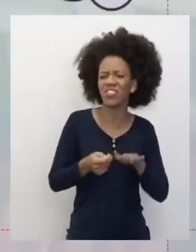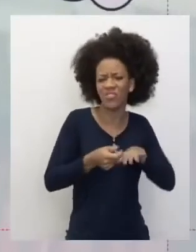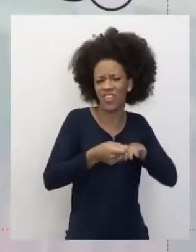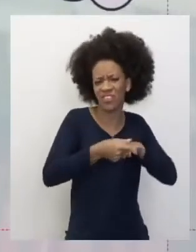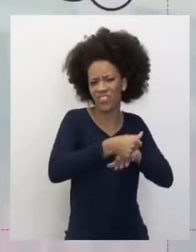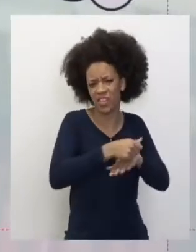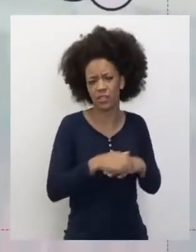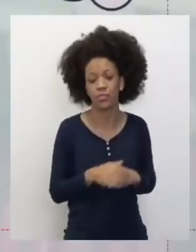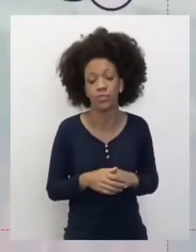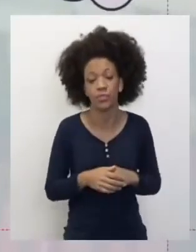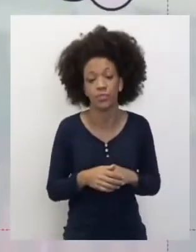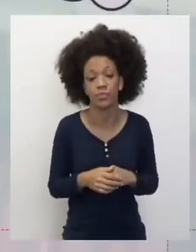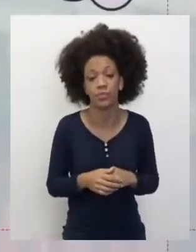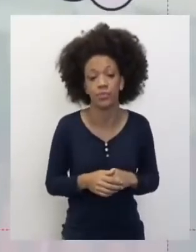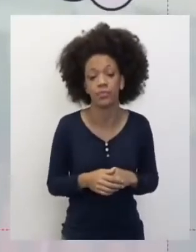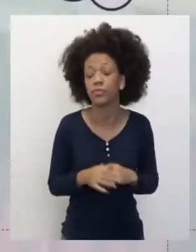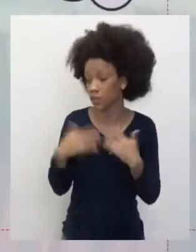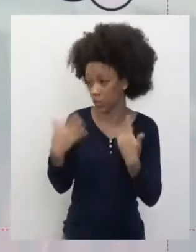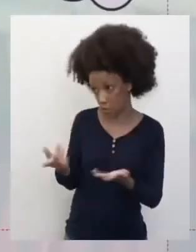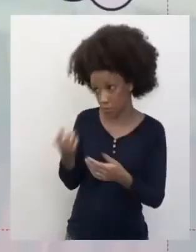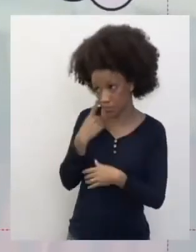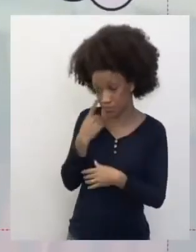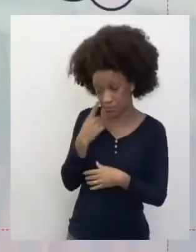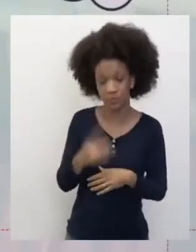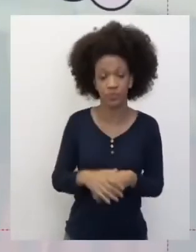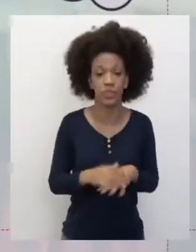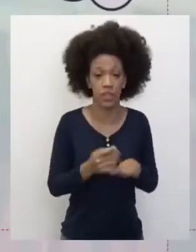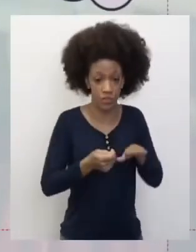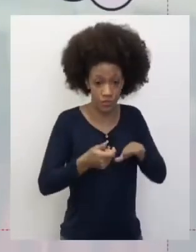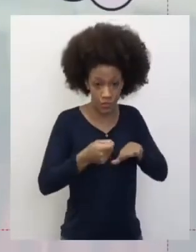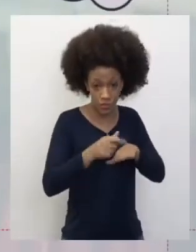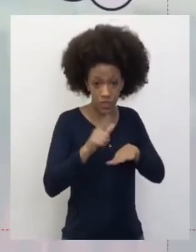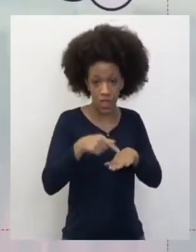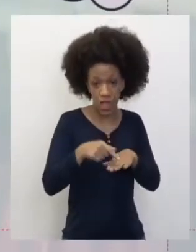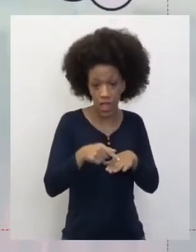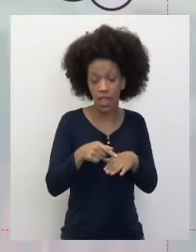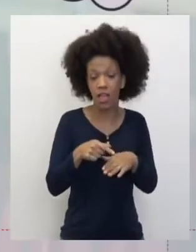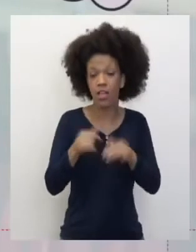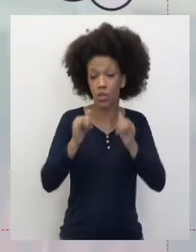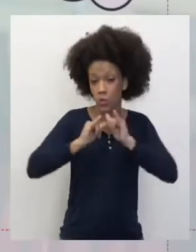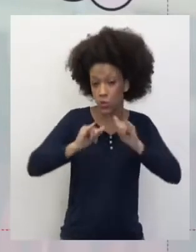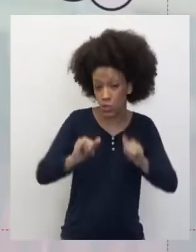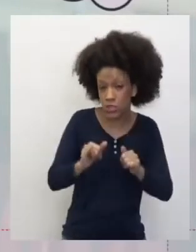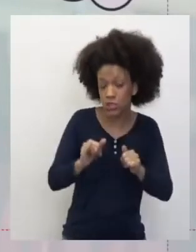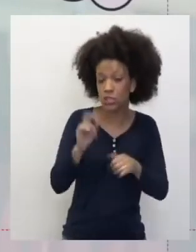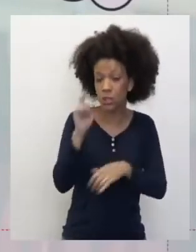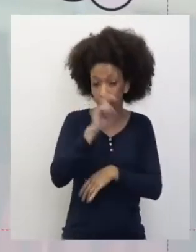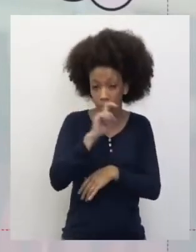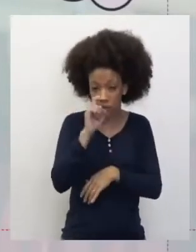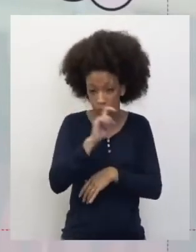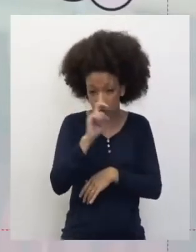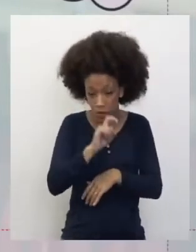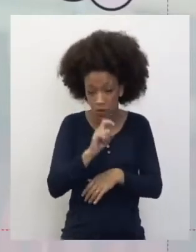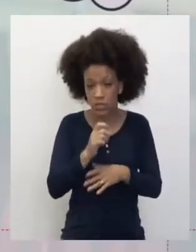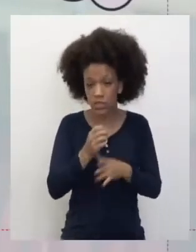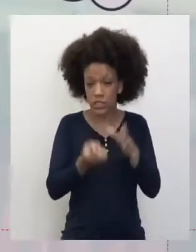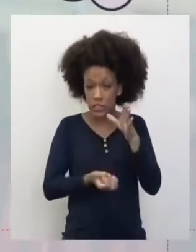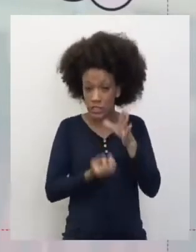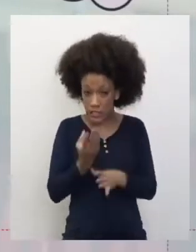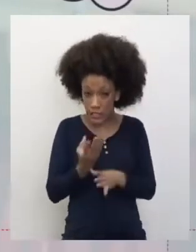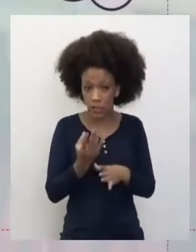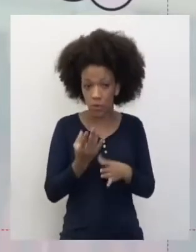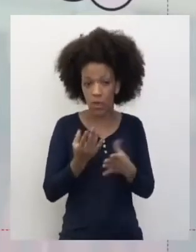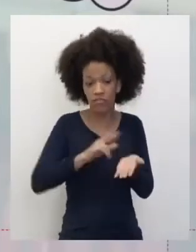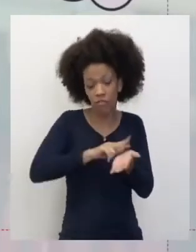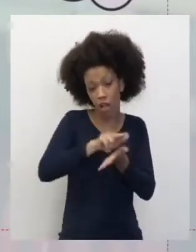Andréia vai ler para a gente, tá? Então vamos lá. Fake news são inverdades, fabricações de informações falsas, entre